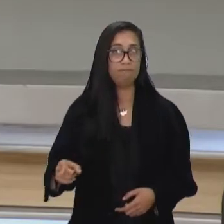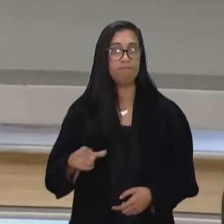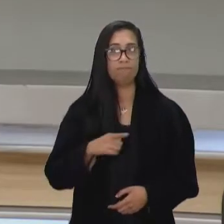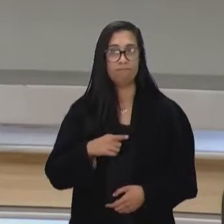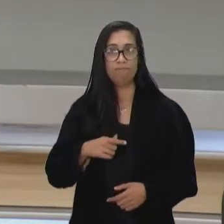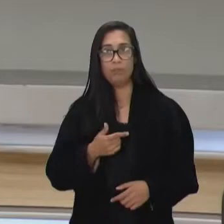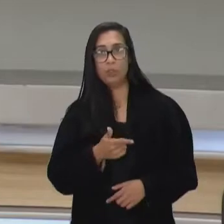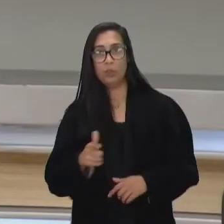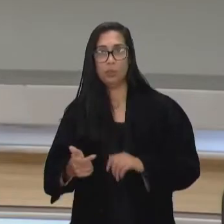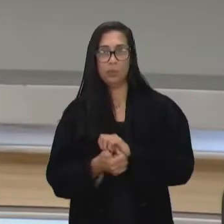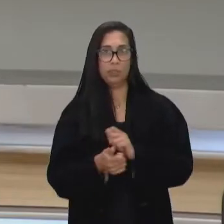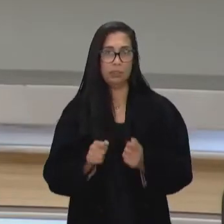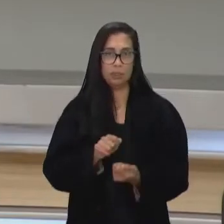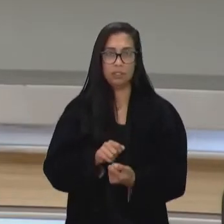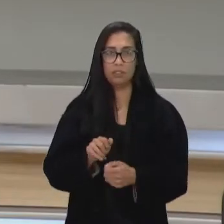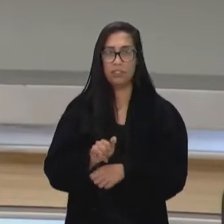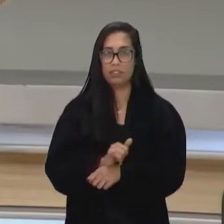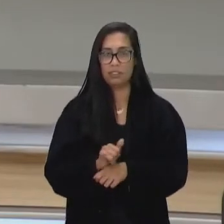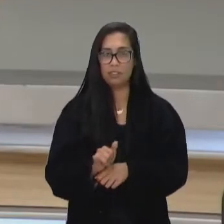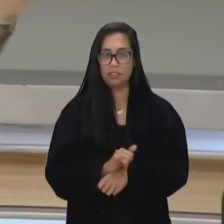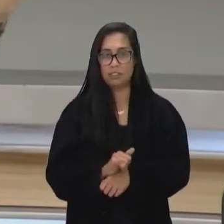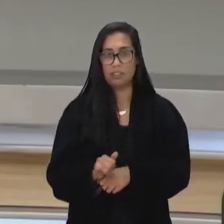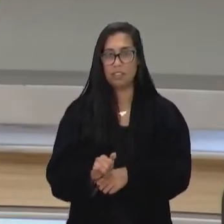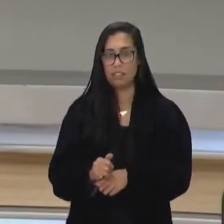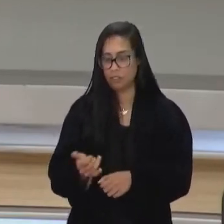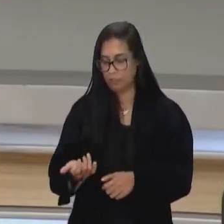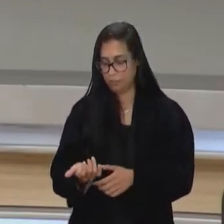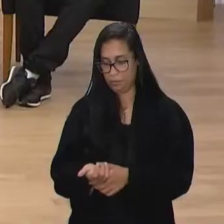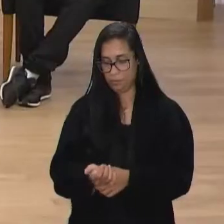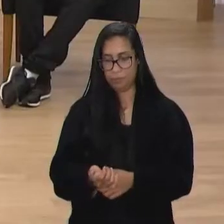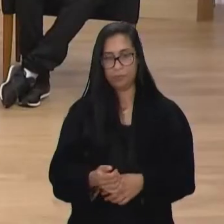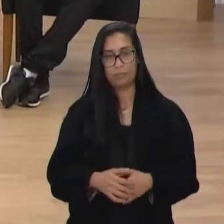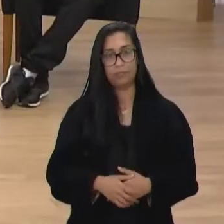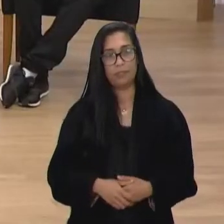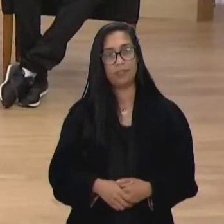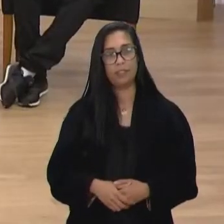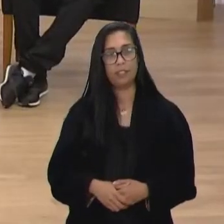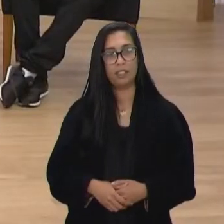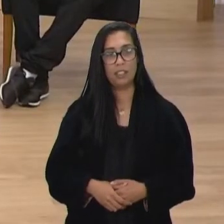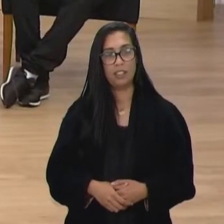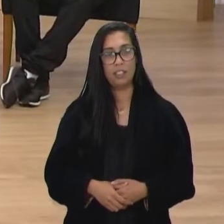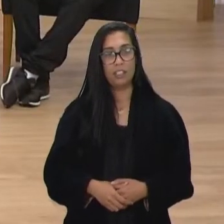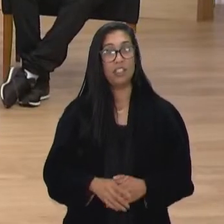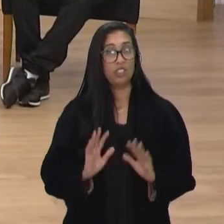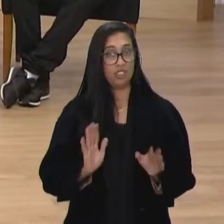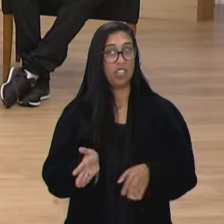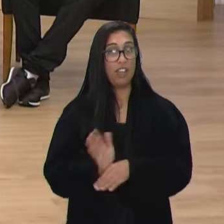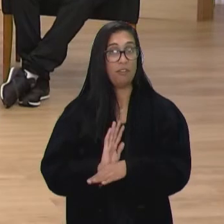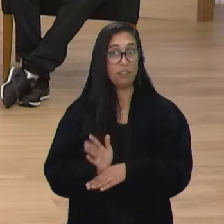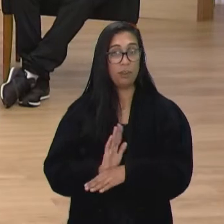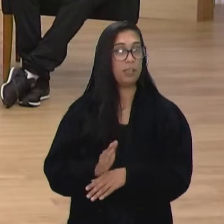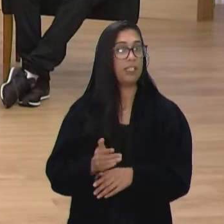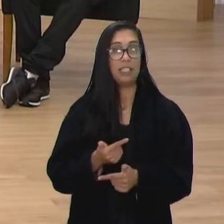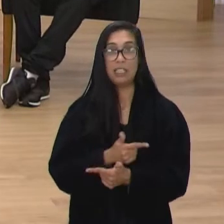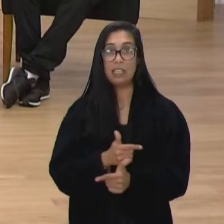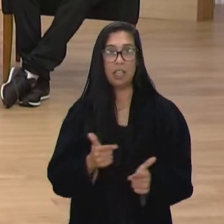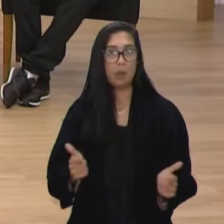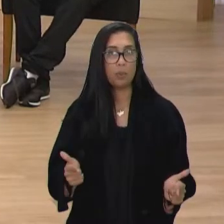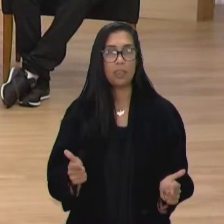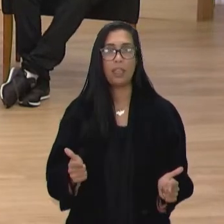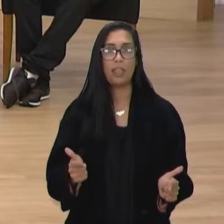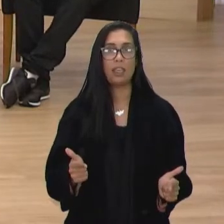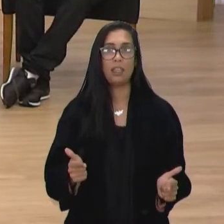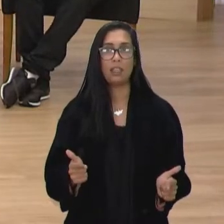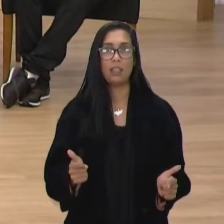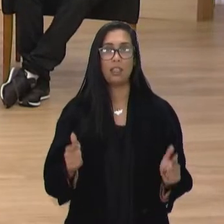quando você não tem a trilha sonora. É verdade. Fica bem mais Já legal assistiram um quando tem, filme né? que não tem trilha sonora? Não existe. Então, Não, a gente